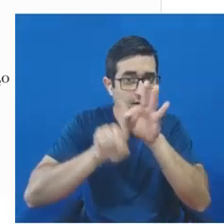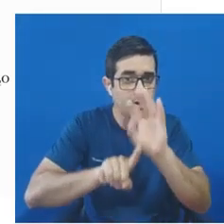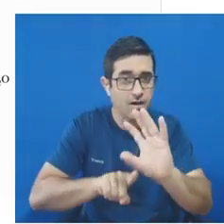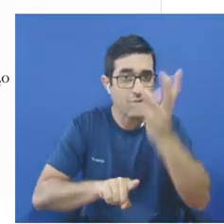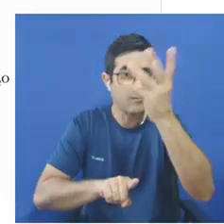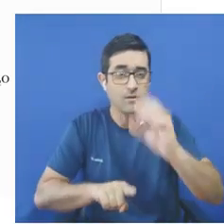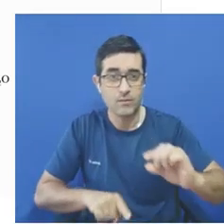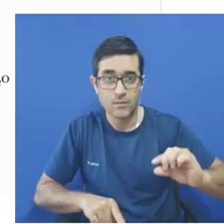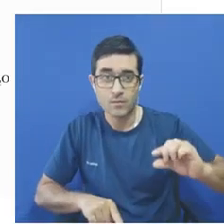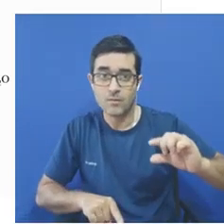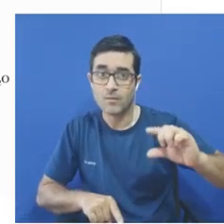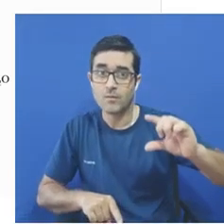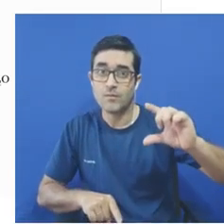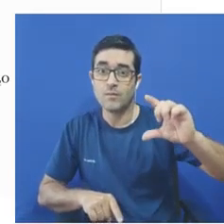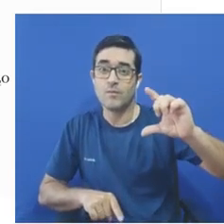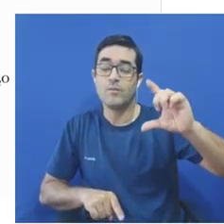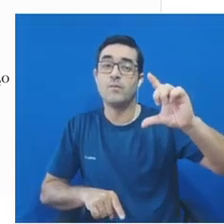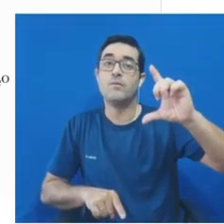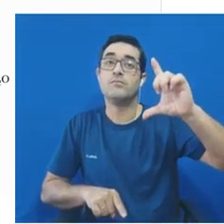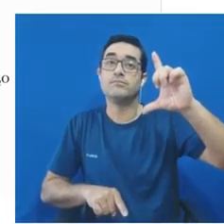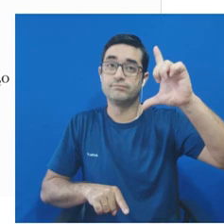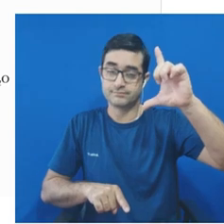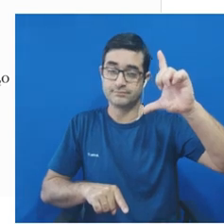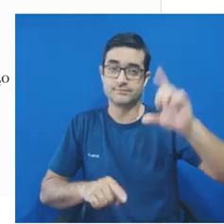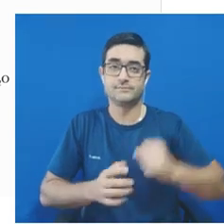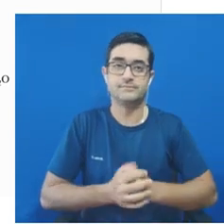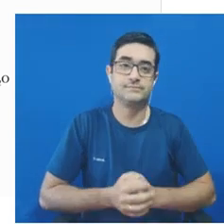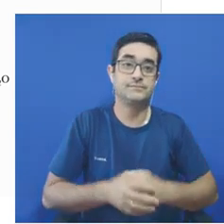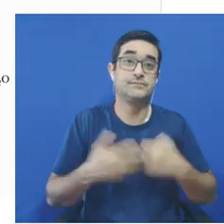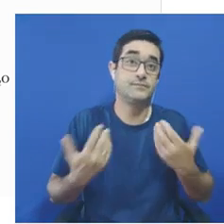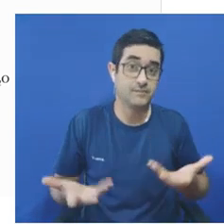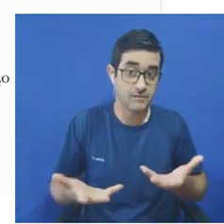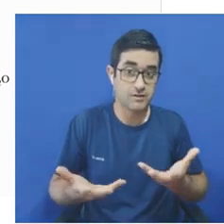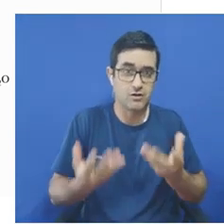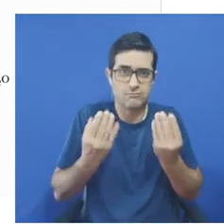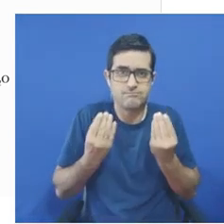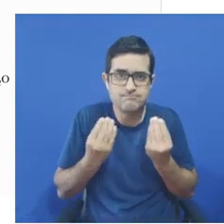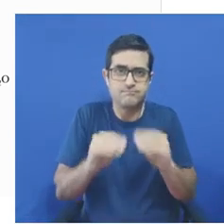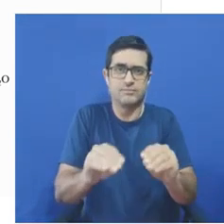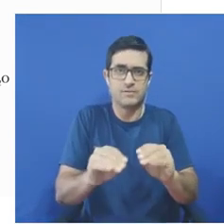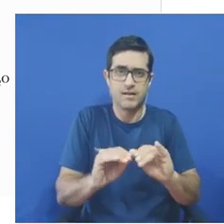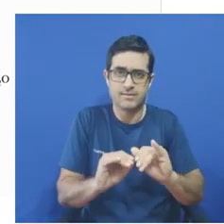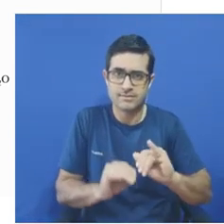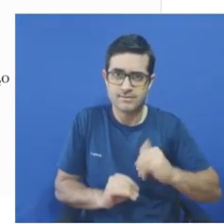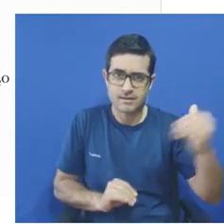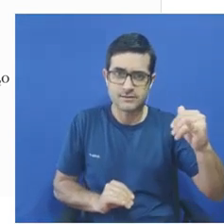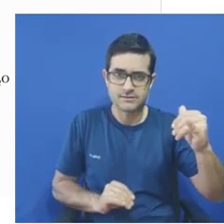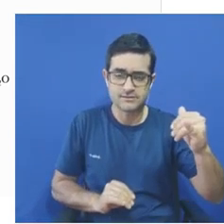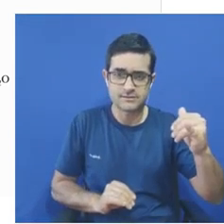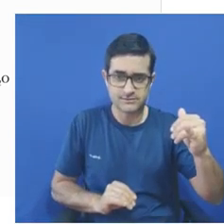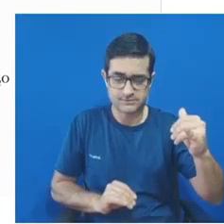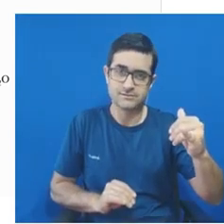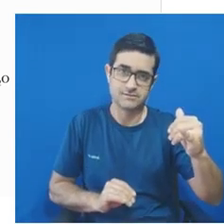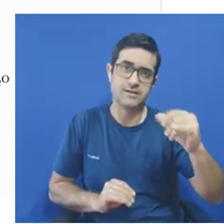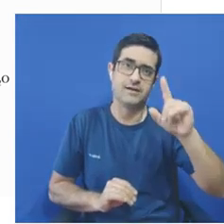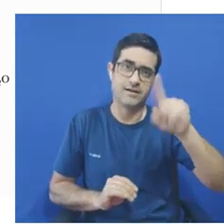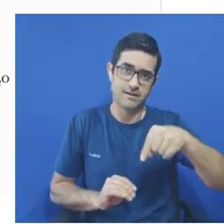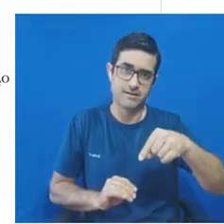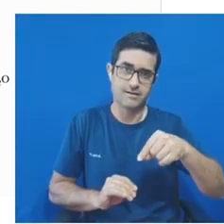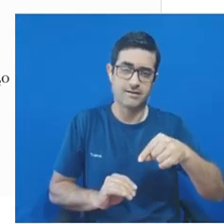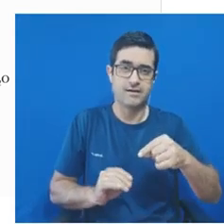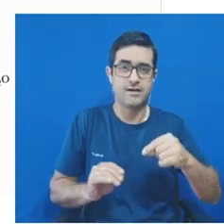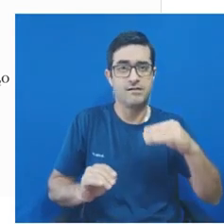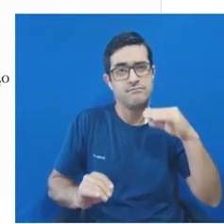temperatura para promover essa reação. Então, eu dou energia para essa reação na forma de calor.